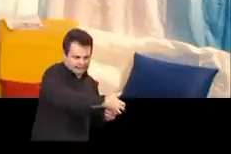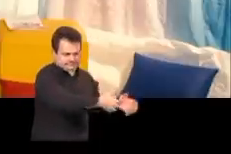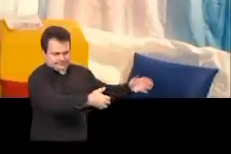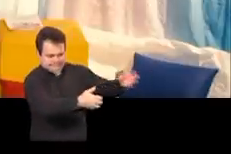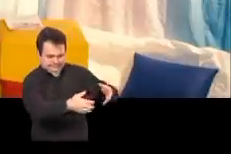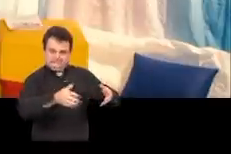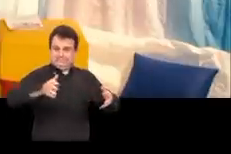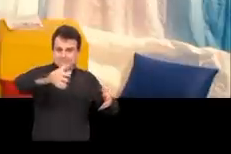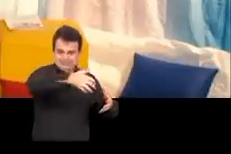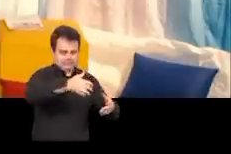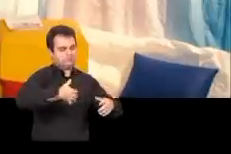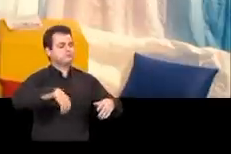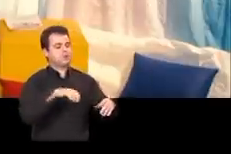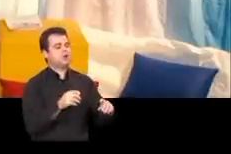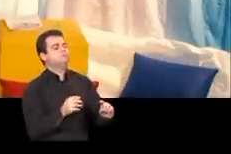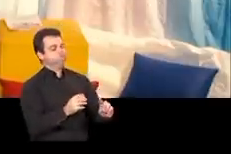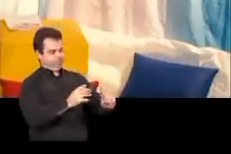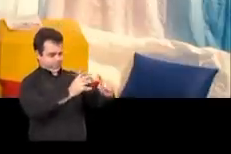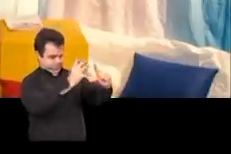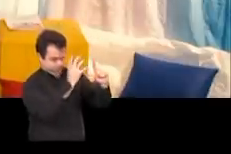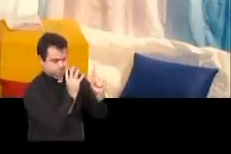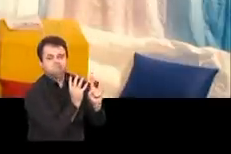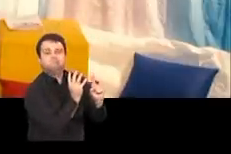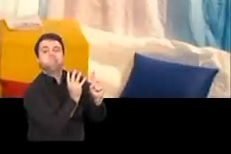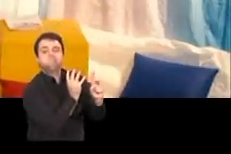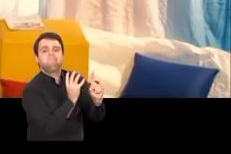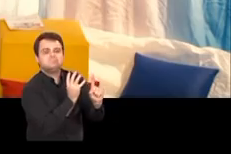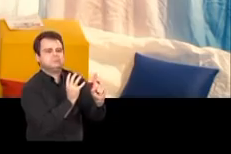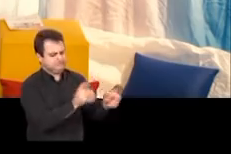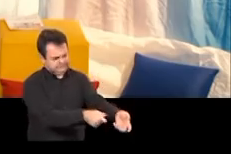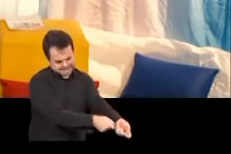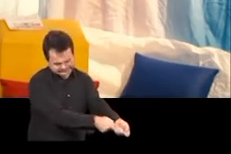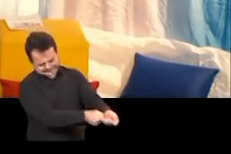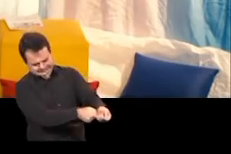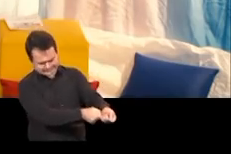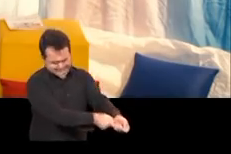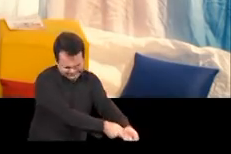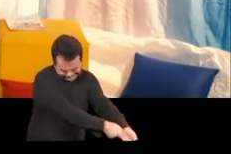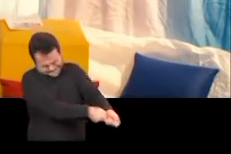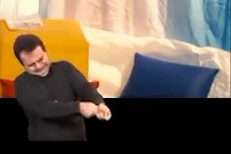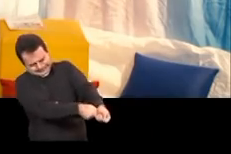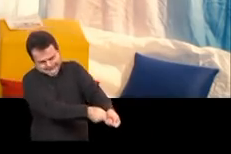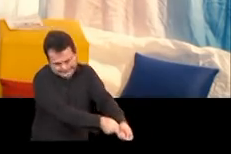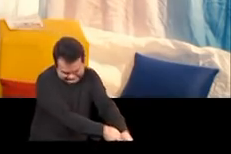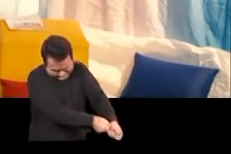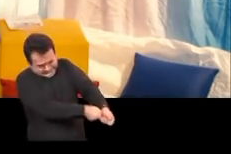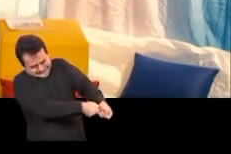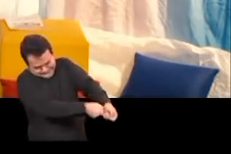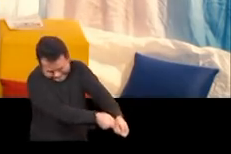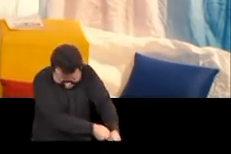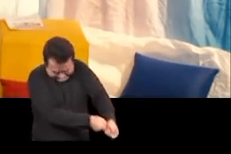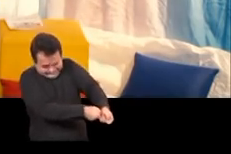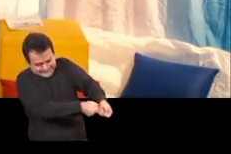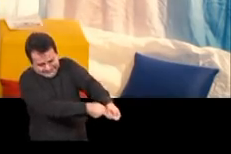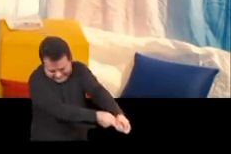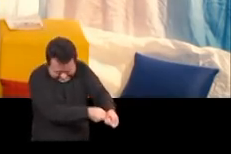A avó segurou no vô. O vô segurou no rabanete. Puxa, que puxa!